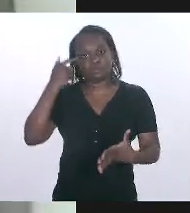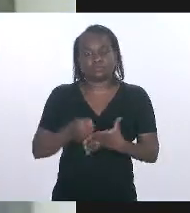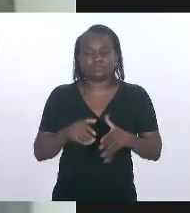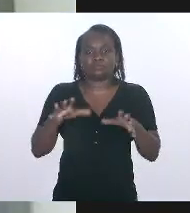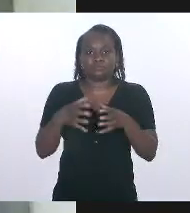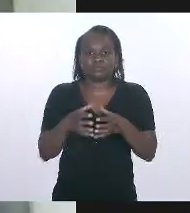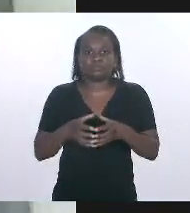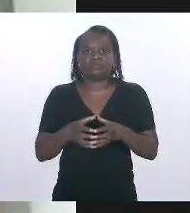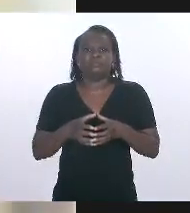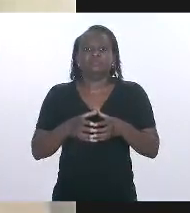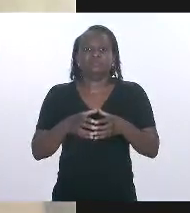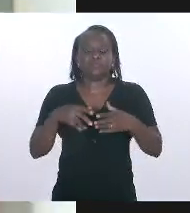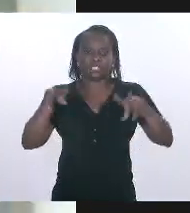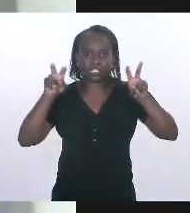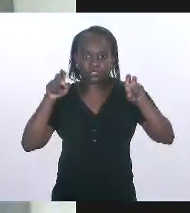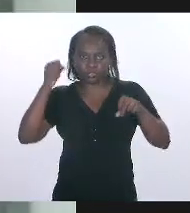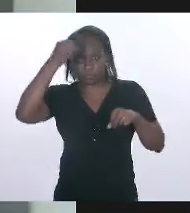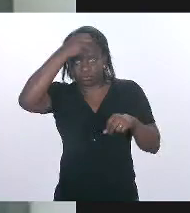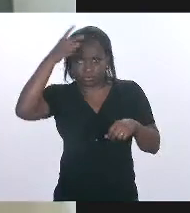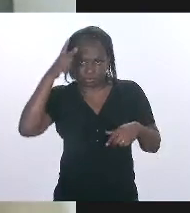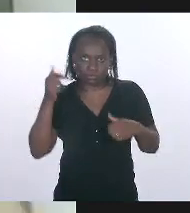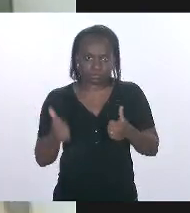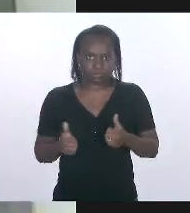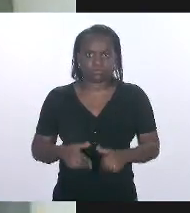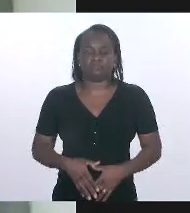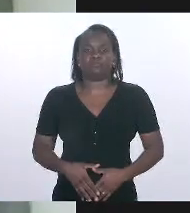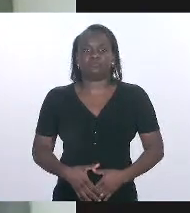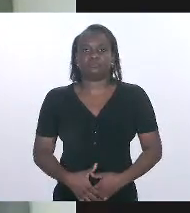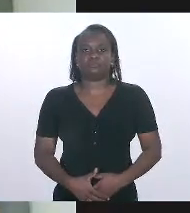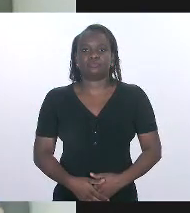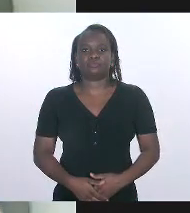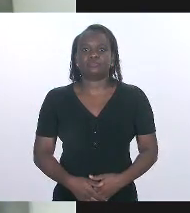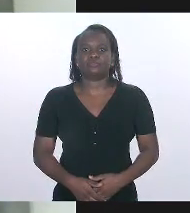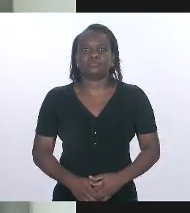da Comissão de Assuntos Municipais, tá?